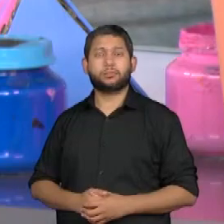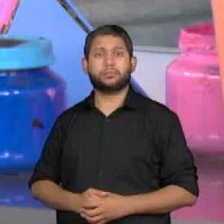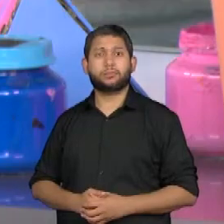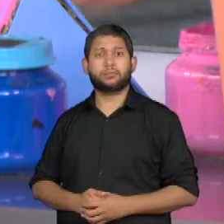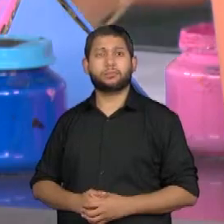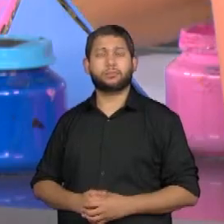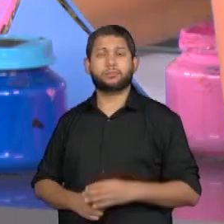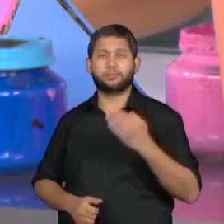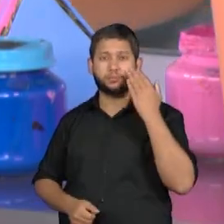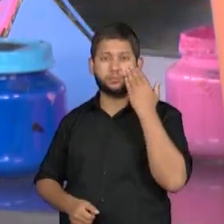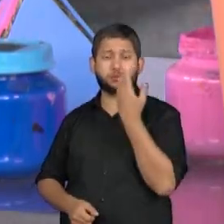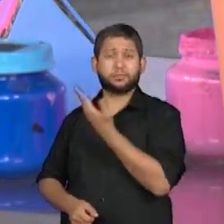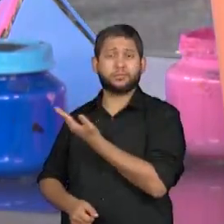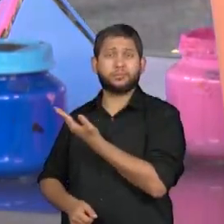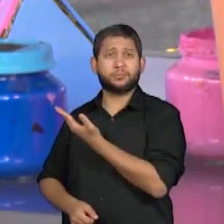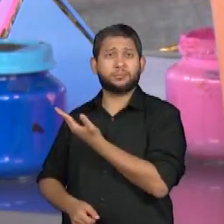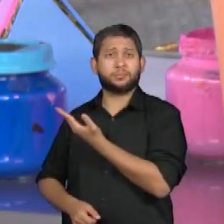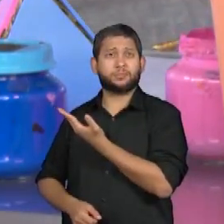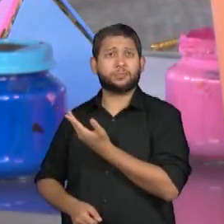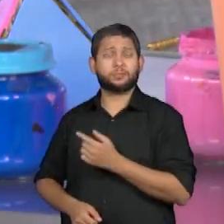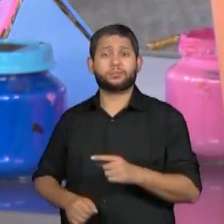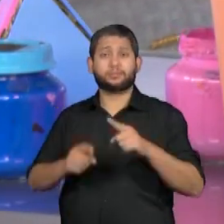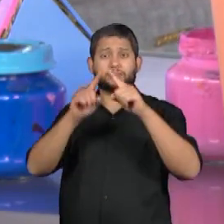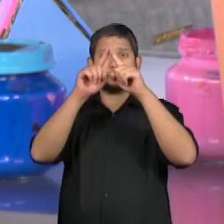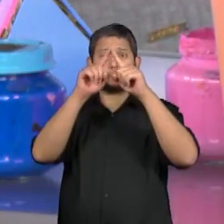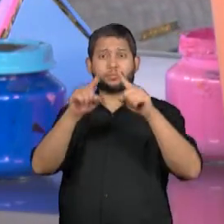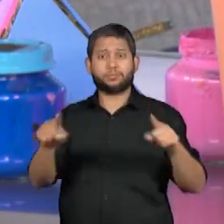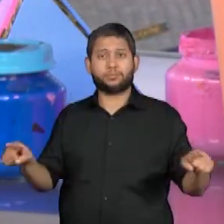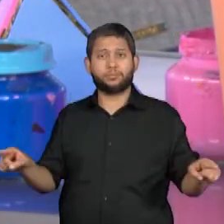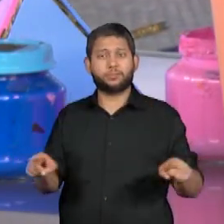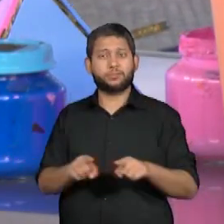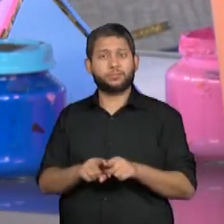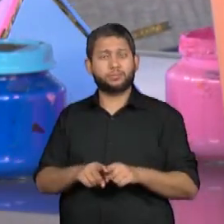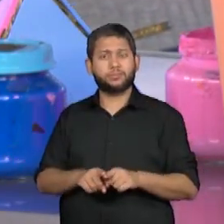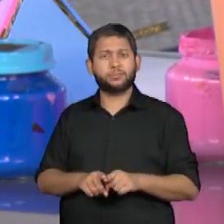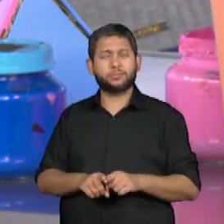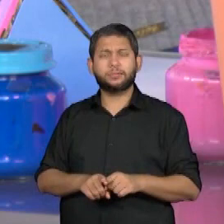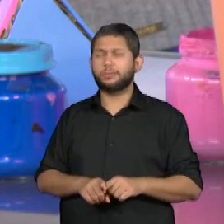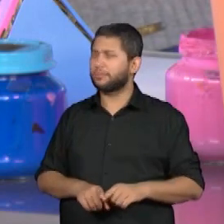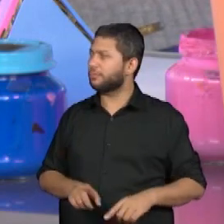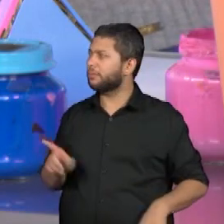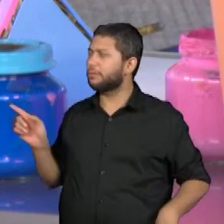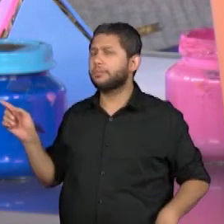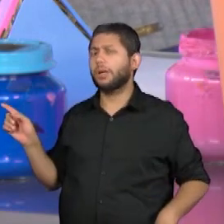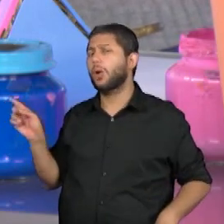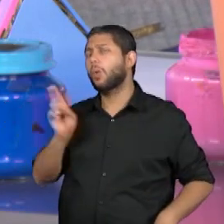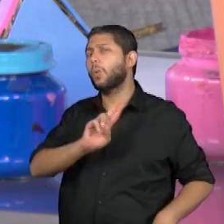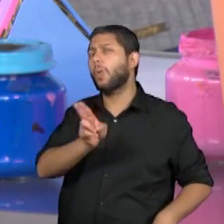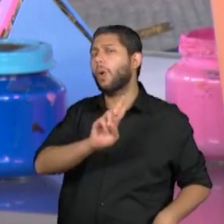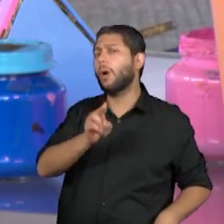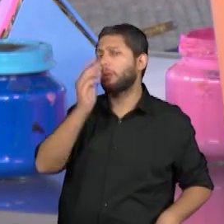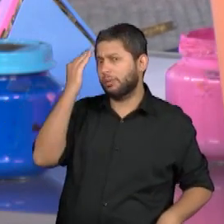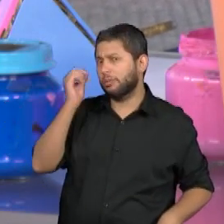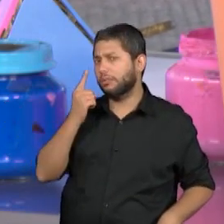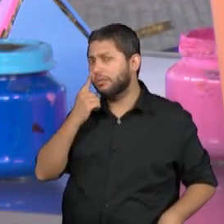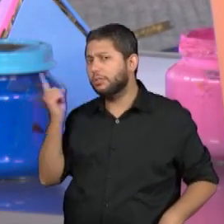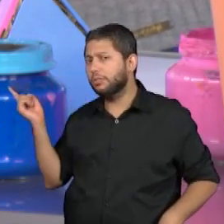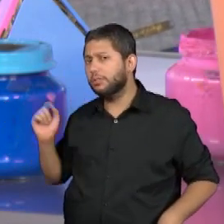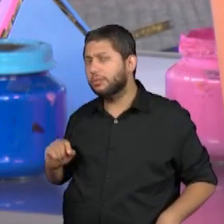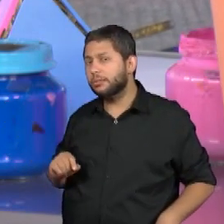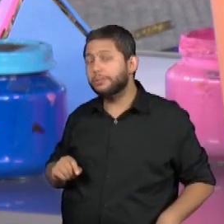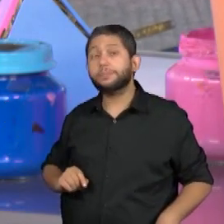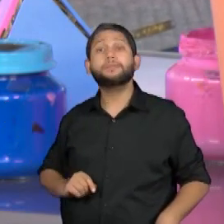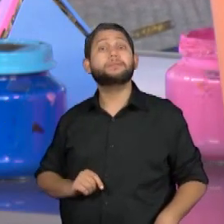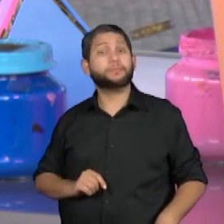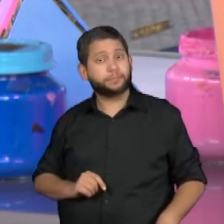Olha só. Temos aqui. Que figura geométrica a gente carimbou? Nós carimbamos